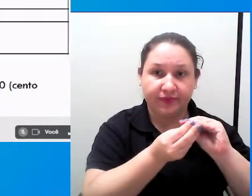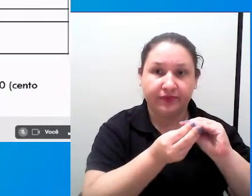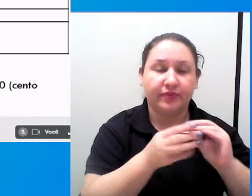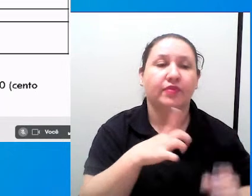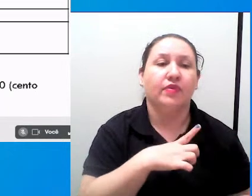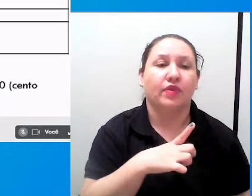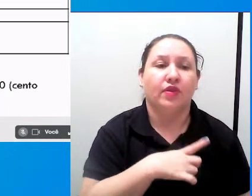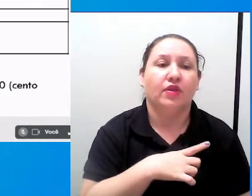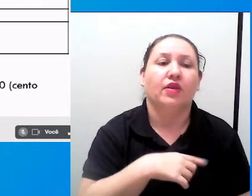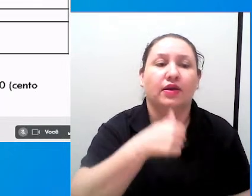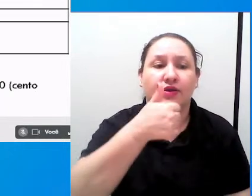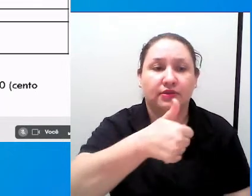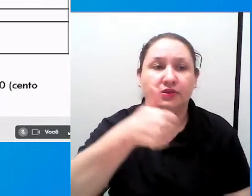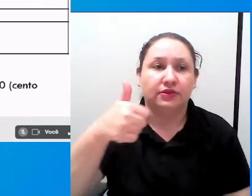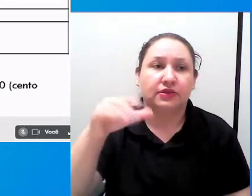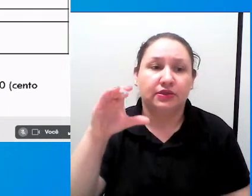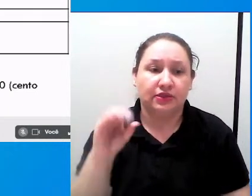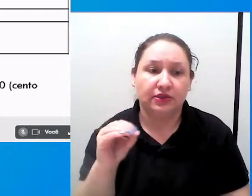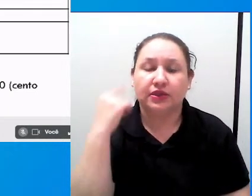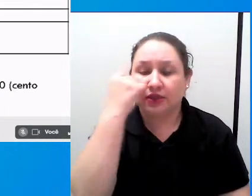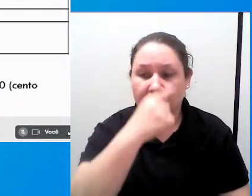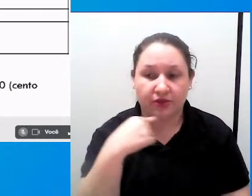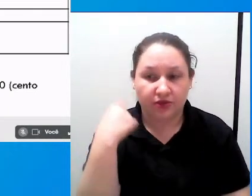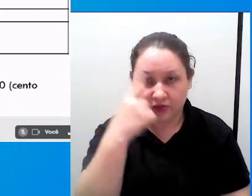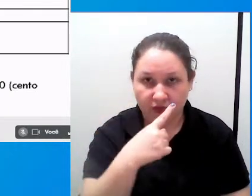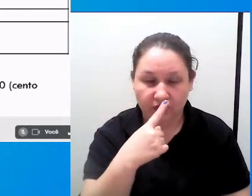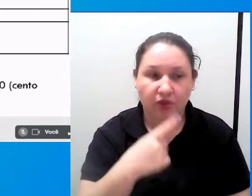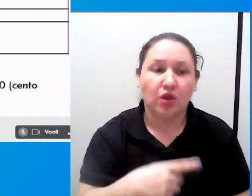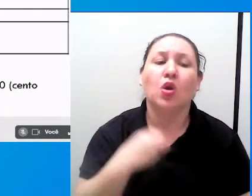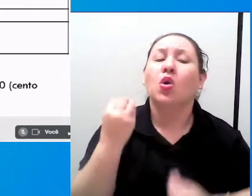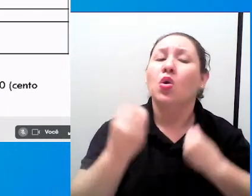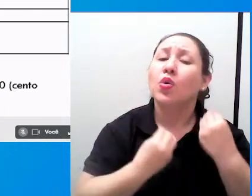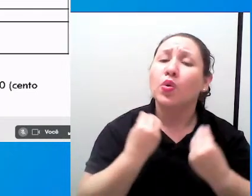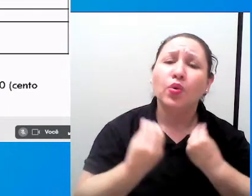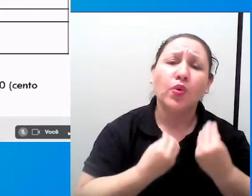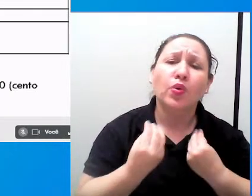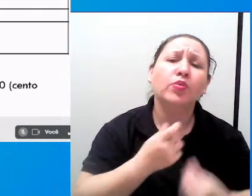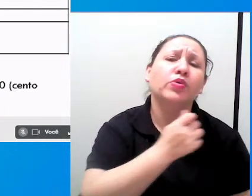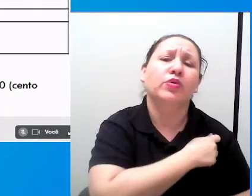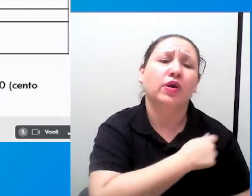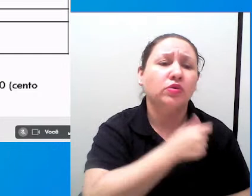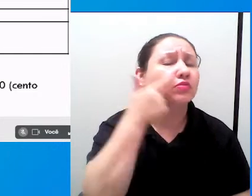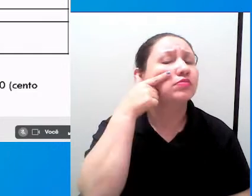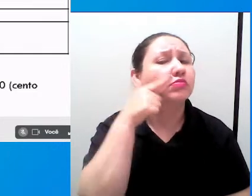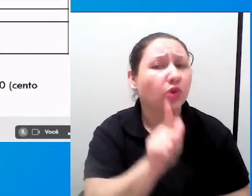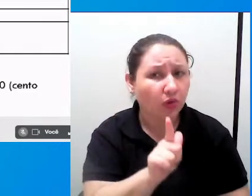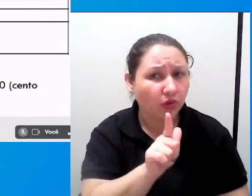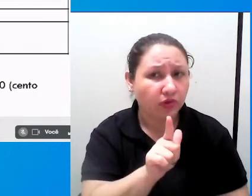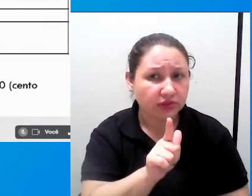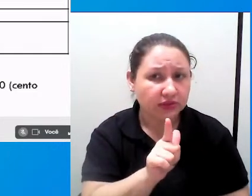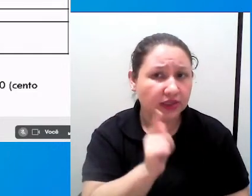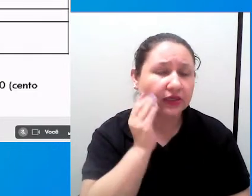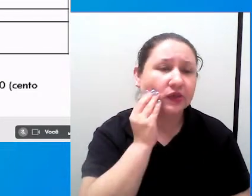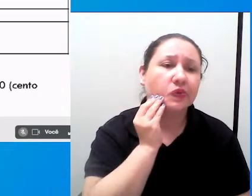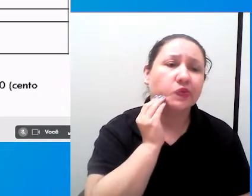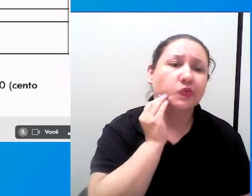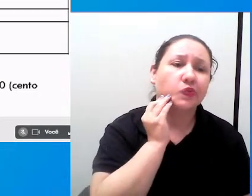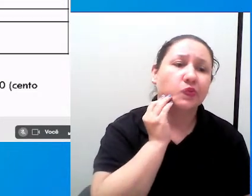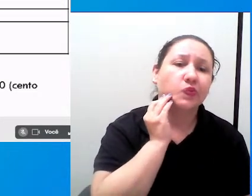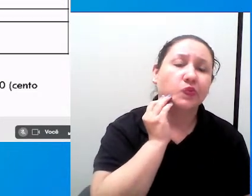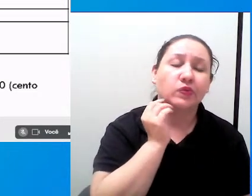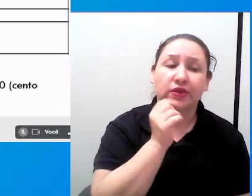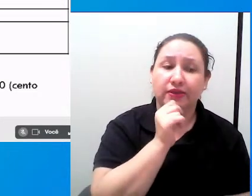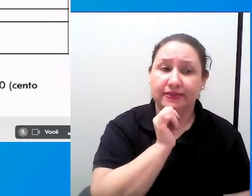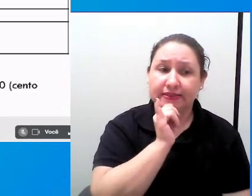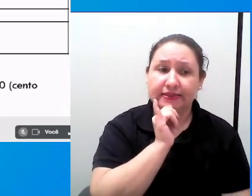ações de extensão. Então, como que o estudante ele cumpre isso? Se ele faz parte de um projeto de extensão, é uma hora a cada